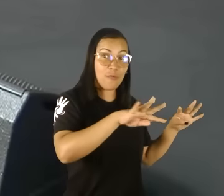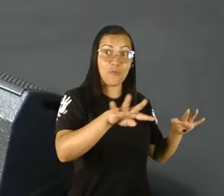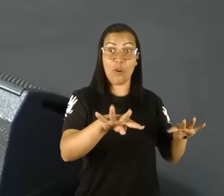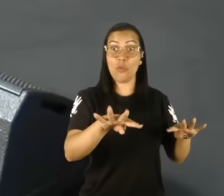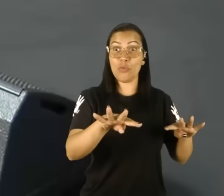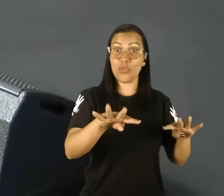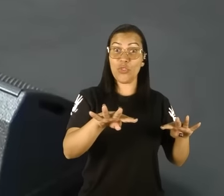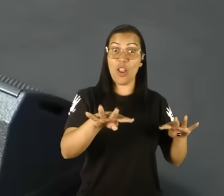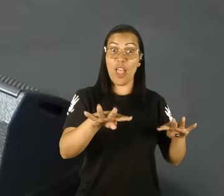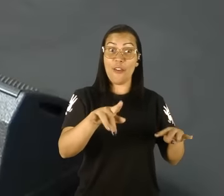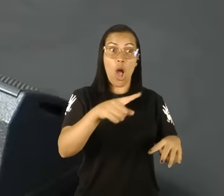vou investir ainda mais, porque desde o dia que eu investi em você, desde o dia que eu comecei a andar com você, a minha vida foi